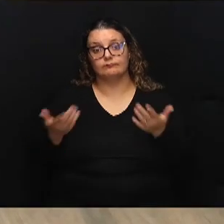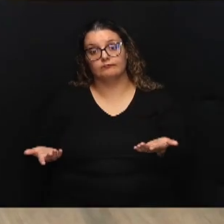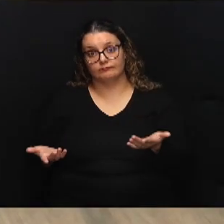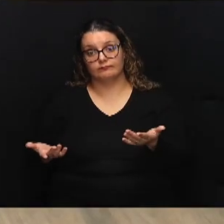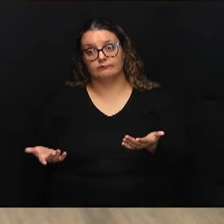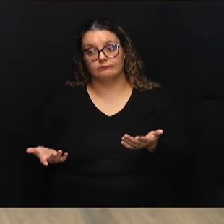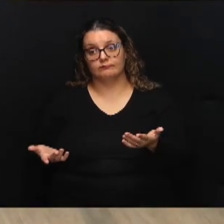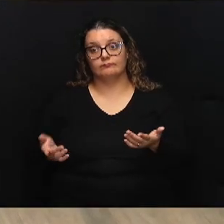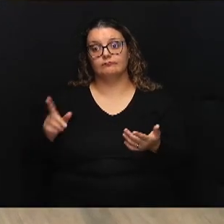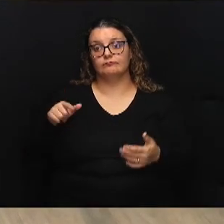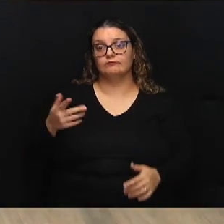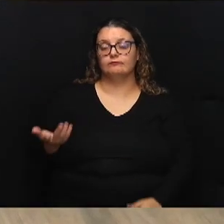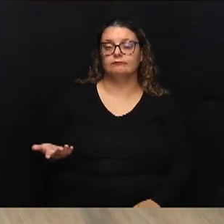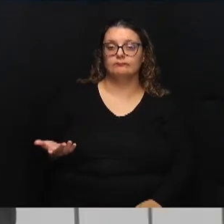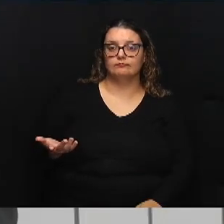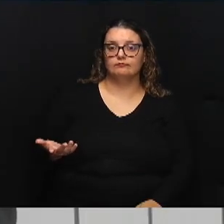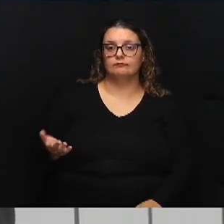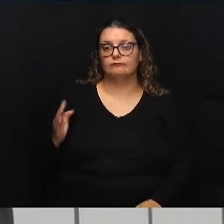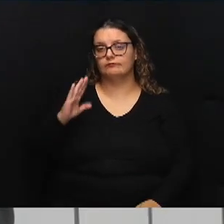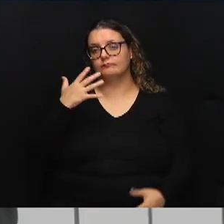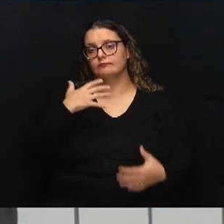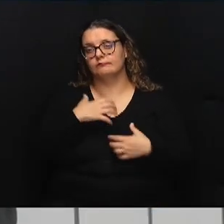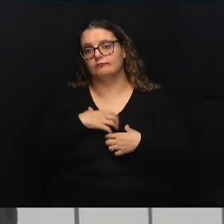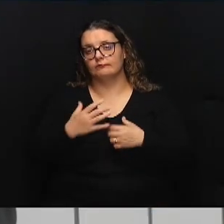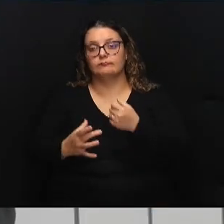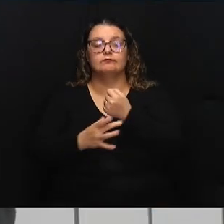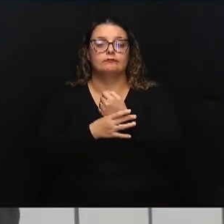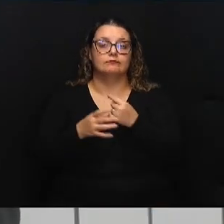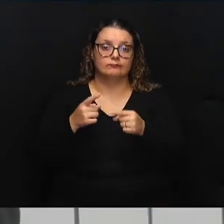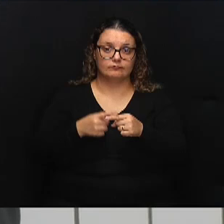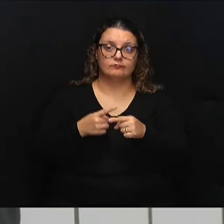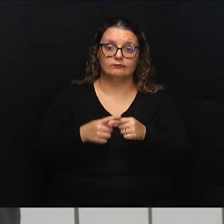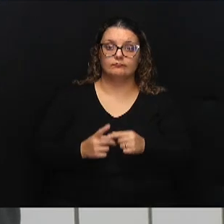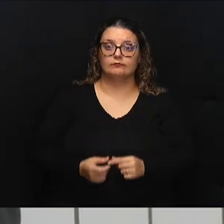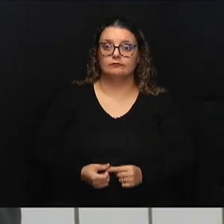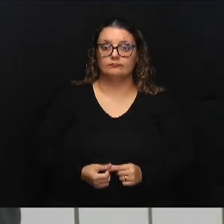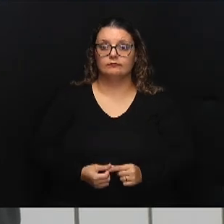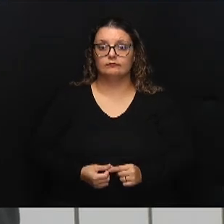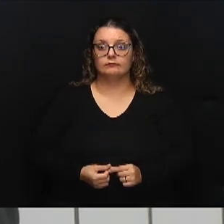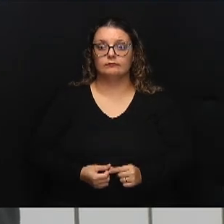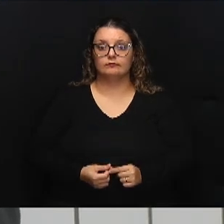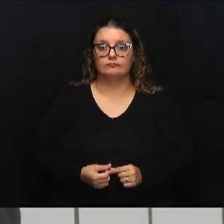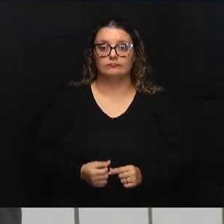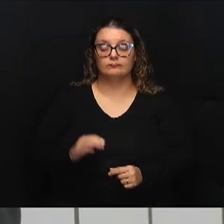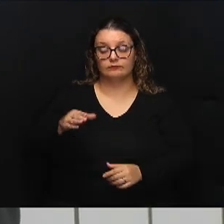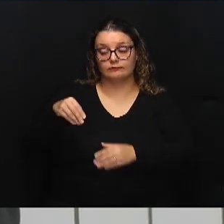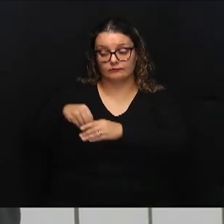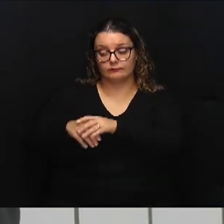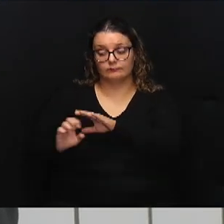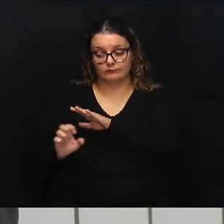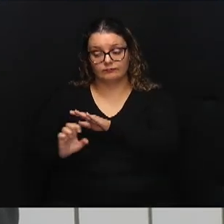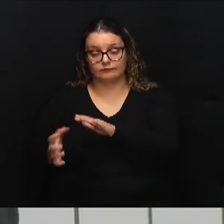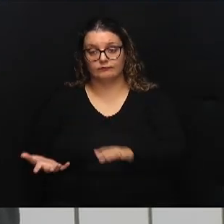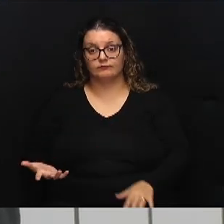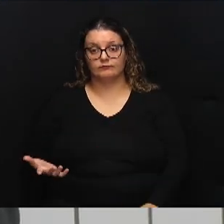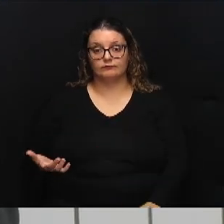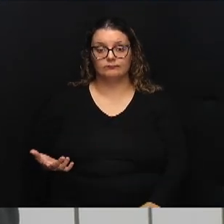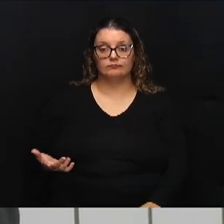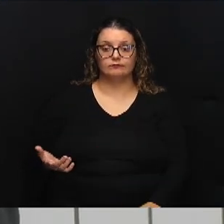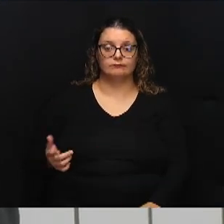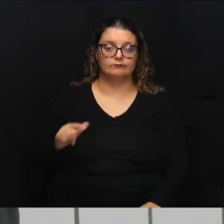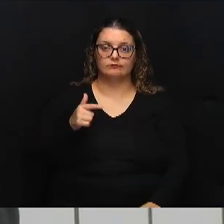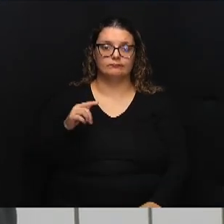Que é uma falsa sensação de segurança, porque quando você está dentro da empresa, você não tem